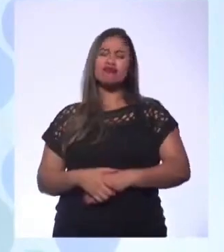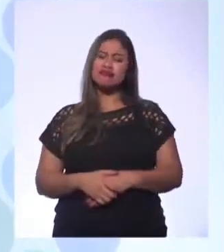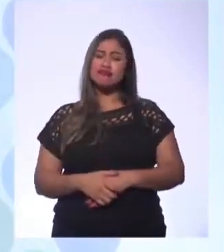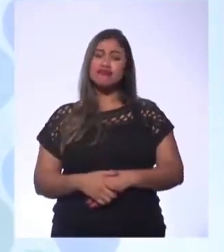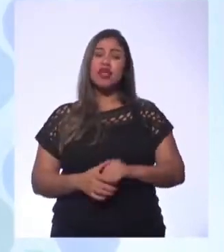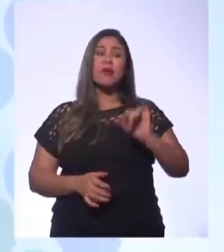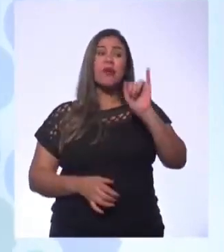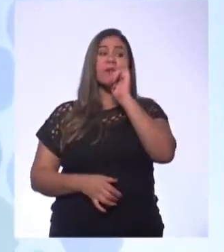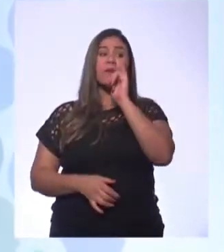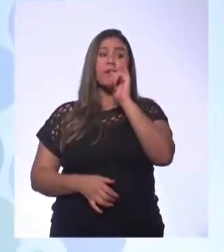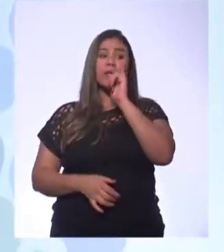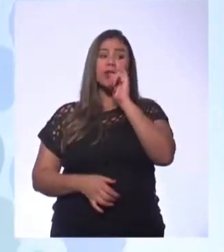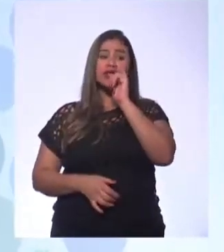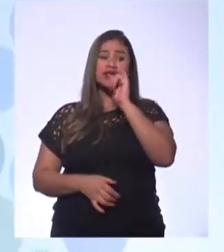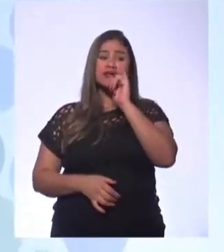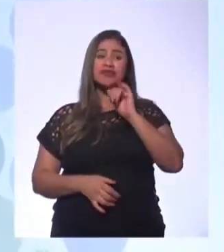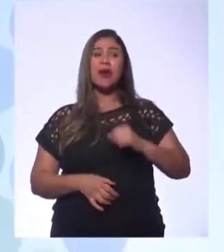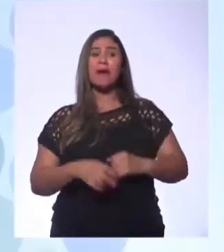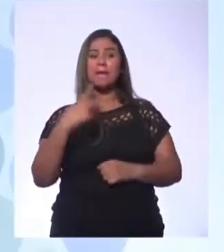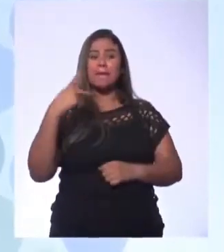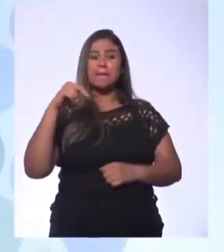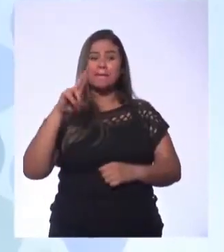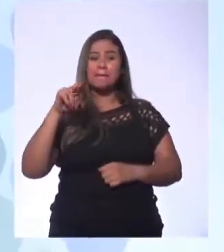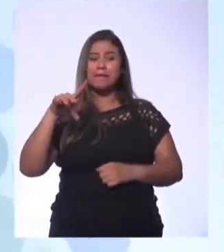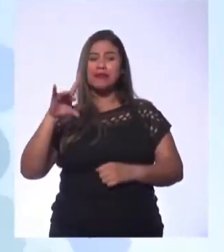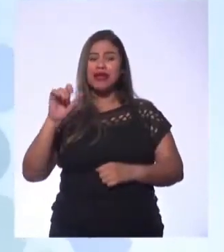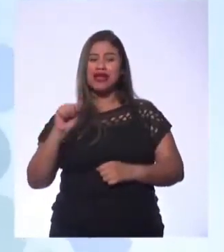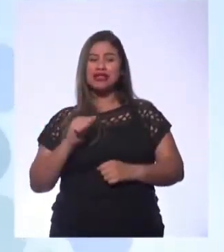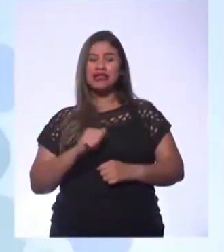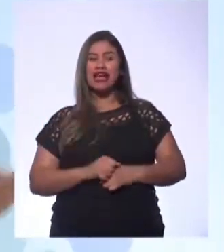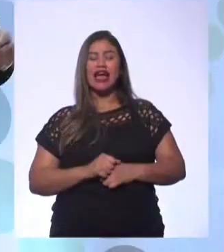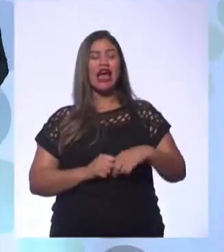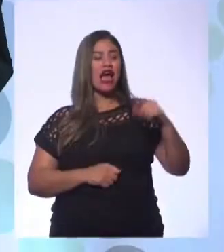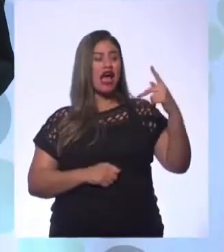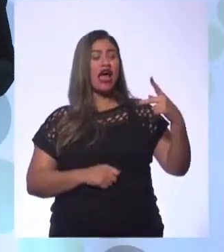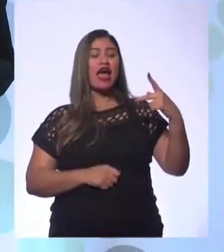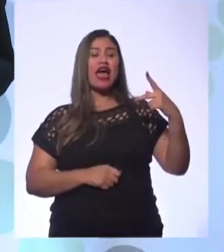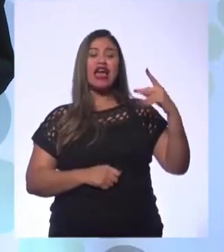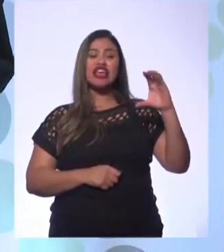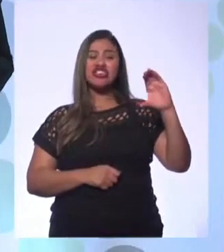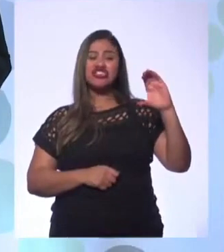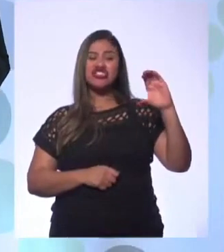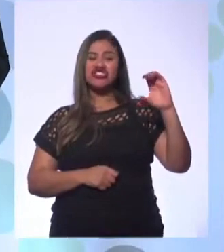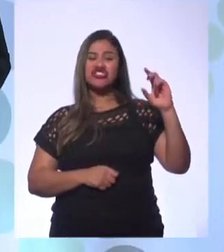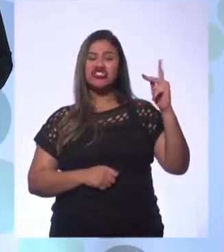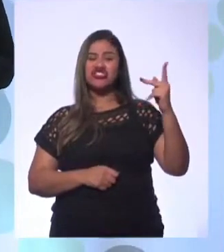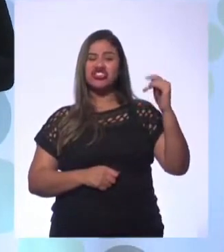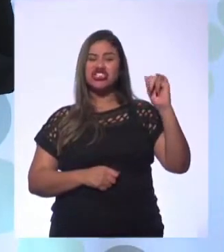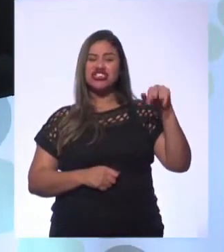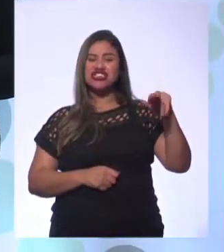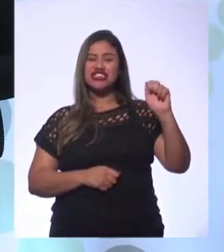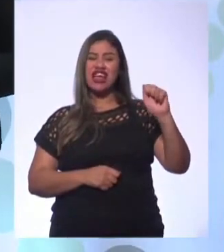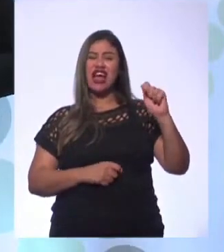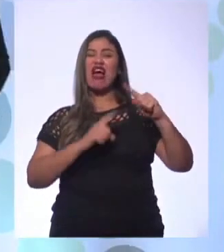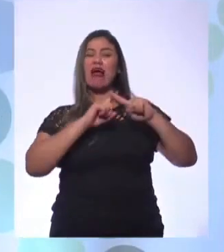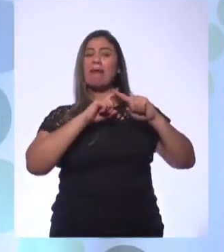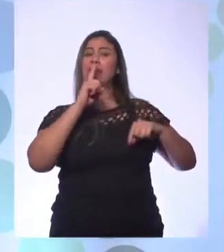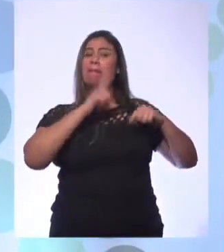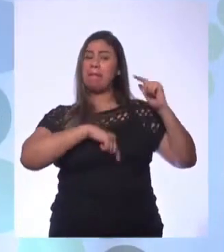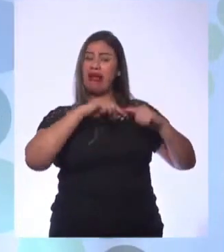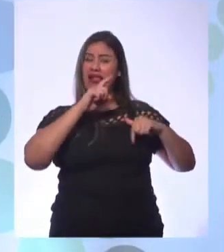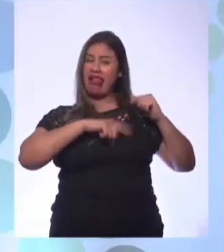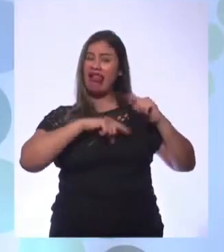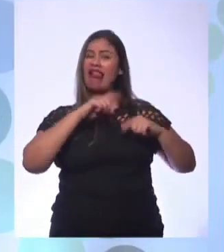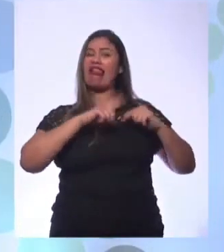exemplo, uma prenda de China, aí você está chamando um palavrão. Né? China? China. China,